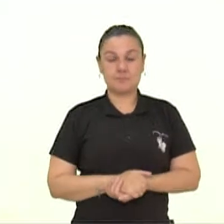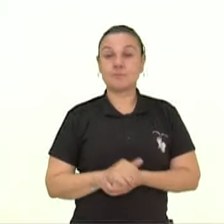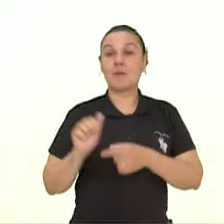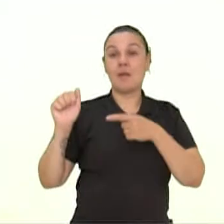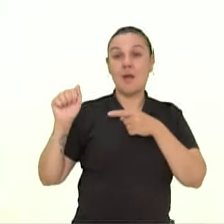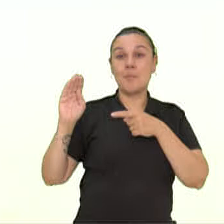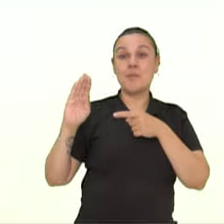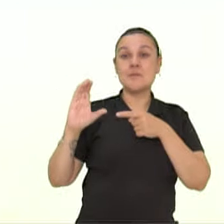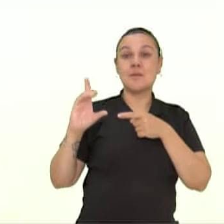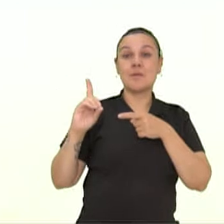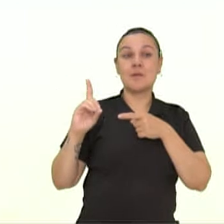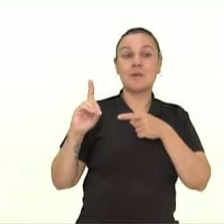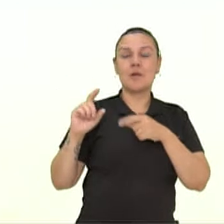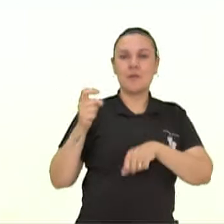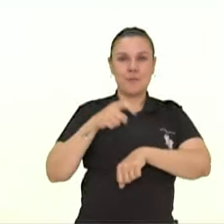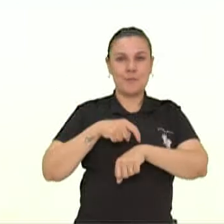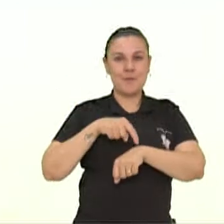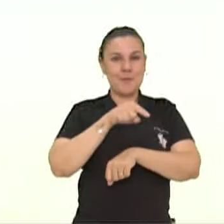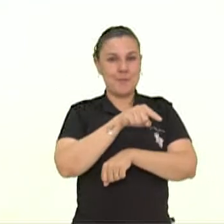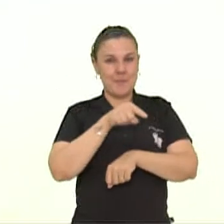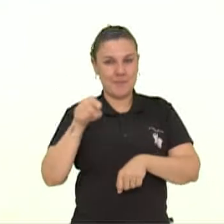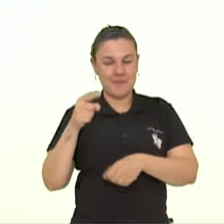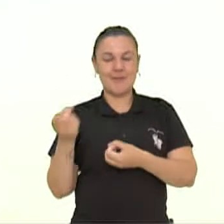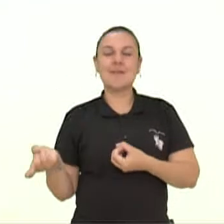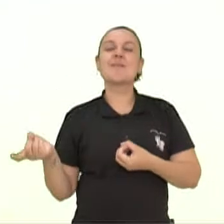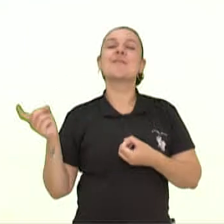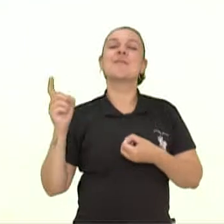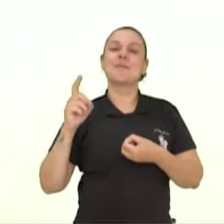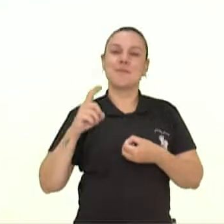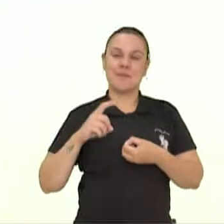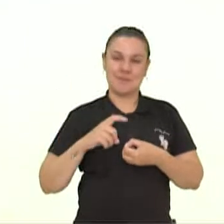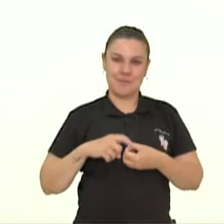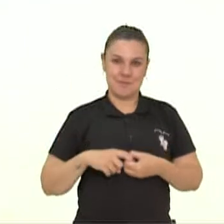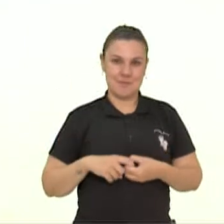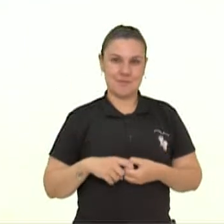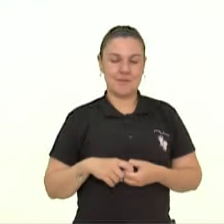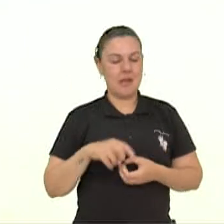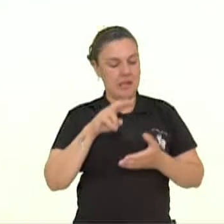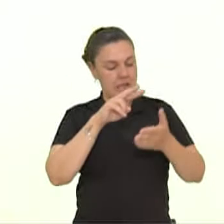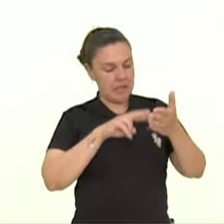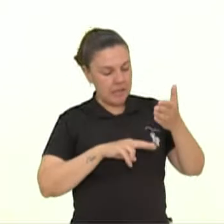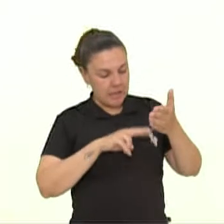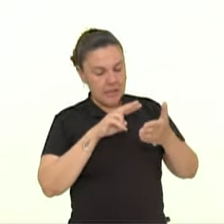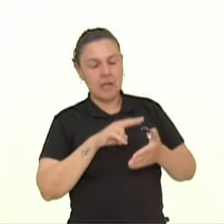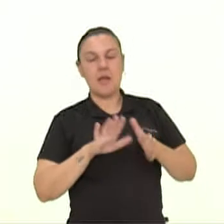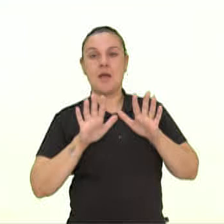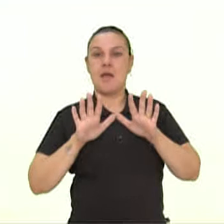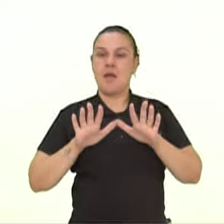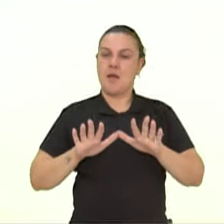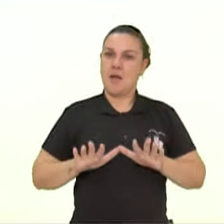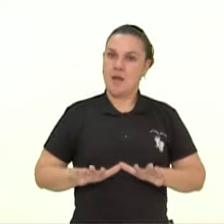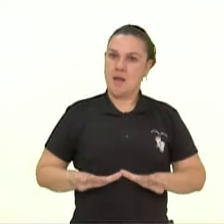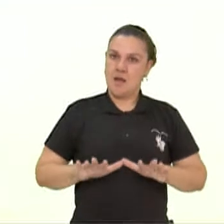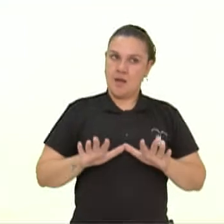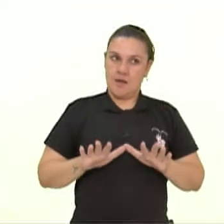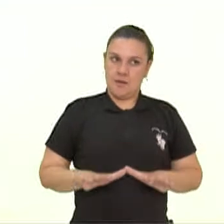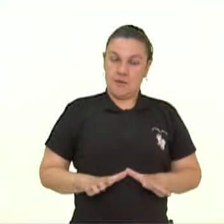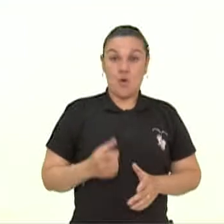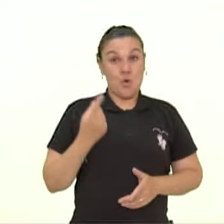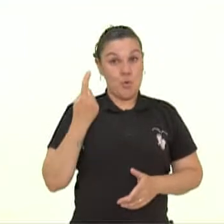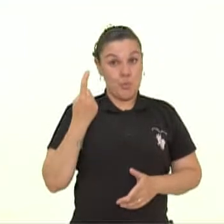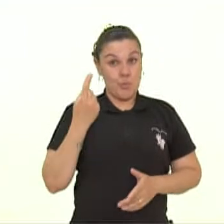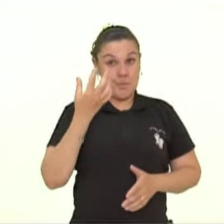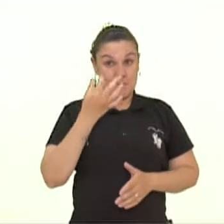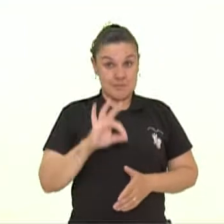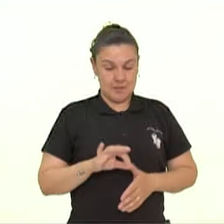de um conjunto de informações. Ou a D, que é o desvio é uma medida de dispersão calculada sobre cada um